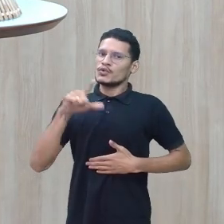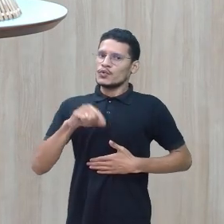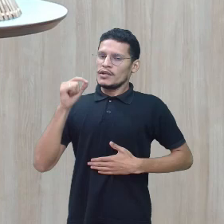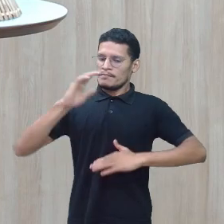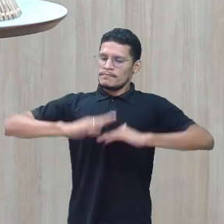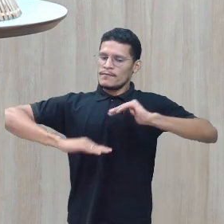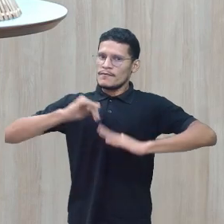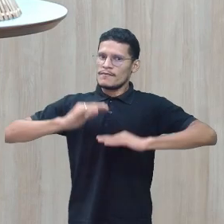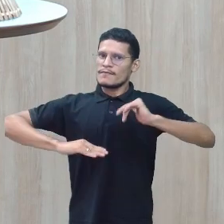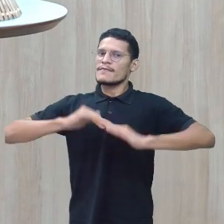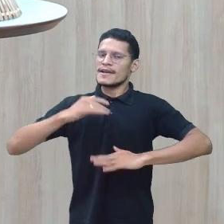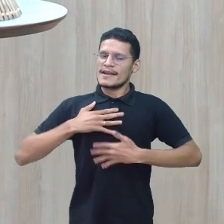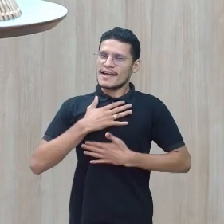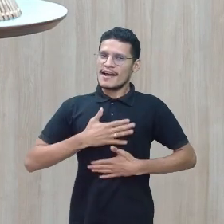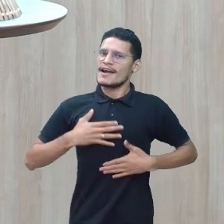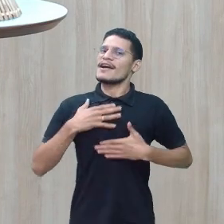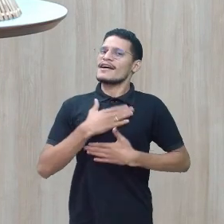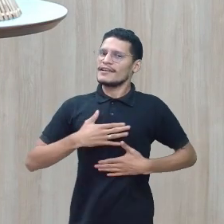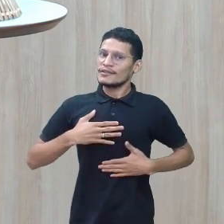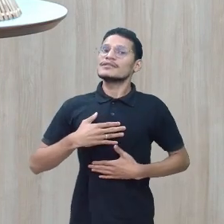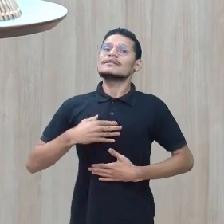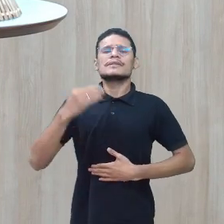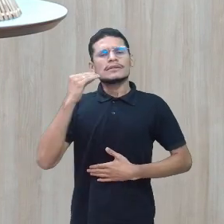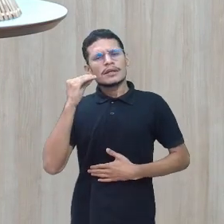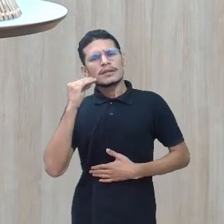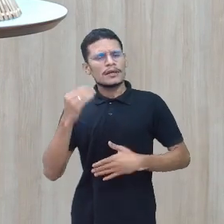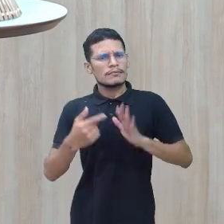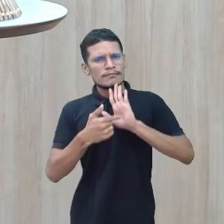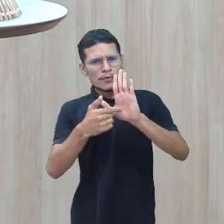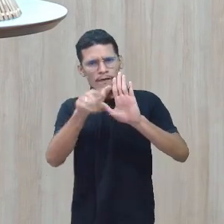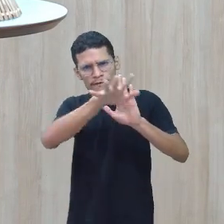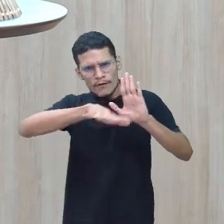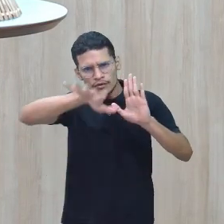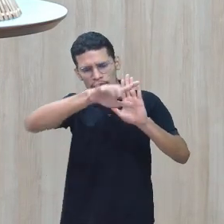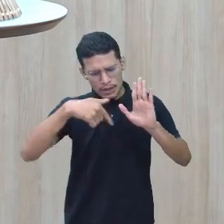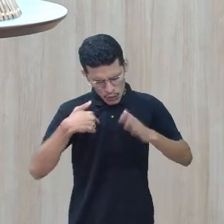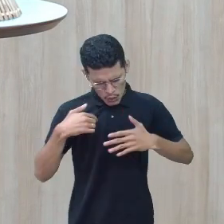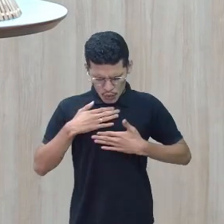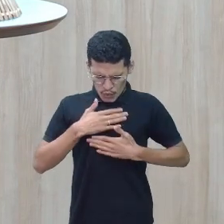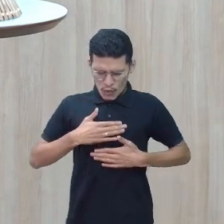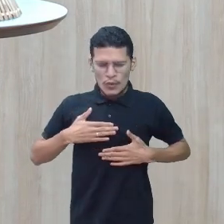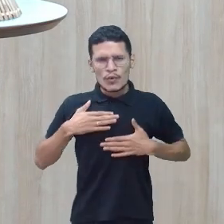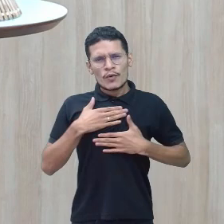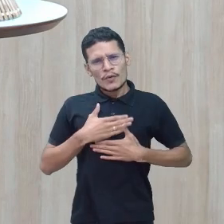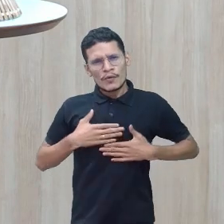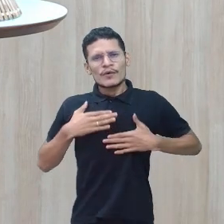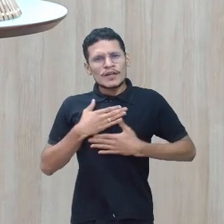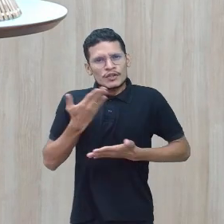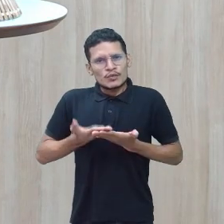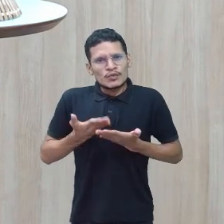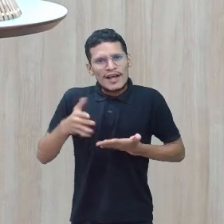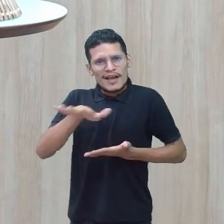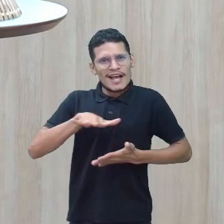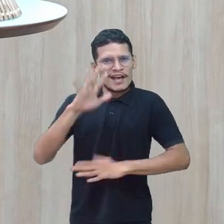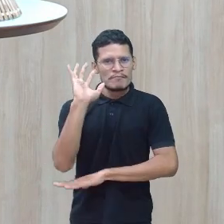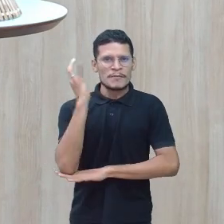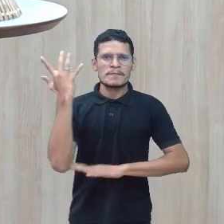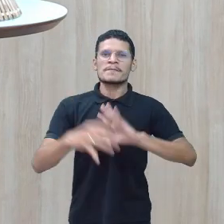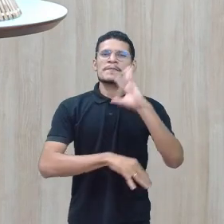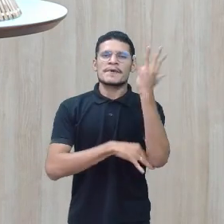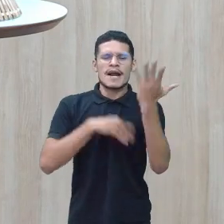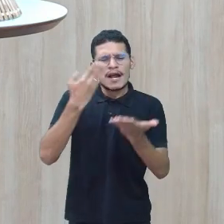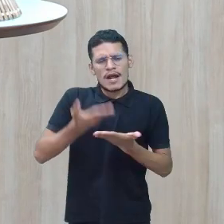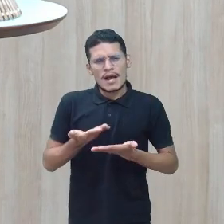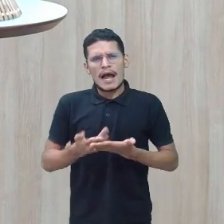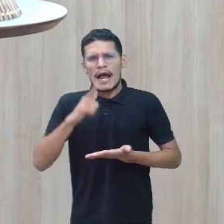com muito carinho e tenta passar para vocês um pouquinho do gosto, do prazer de estudar o meio ambiente, estudar a